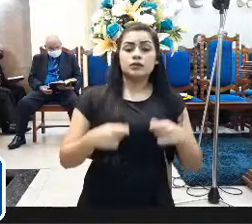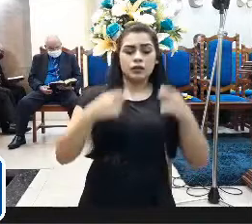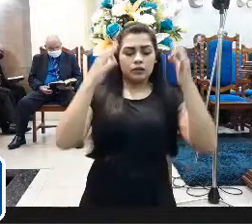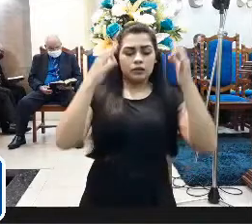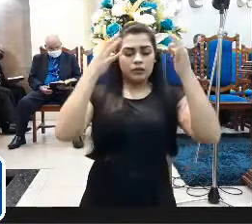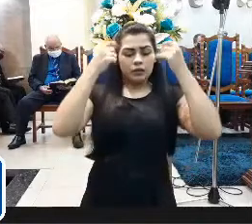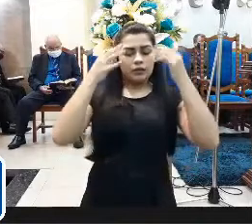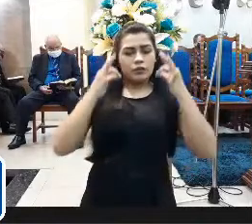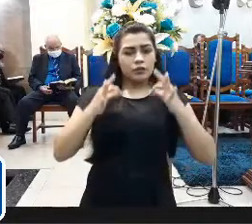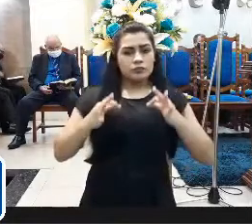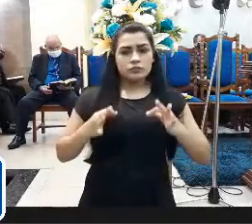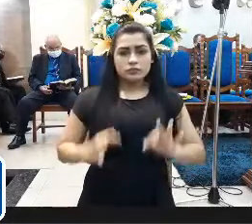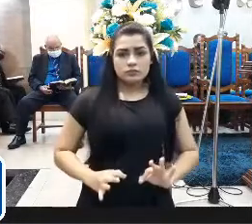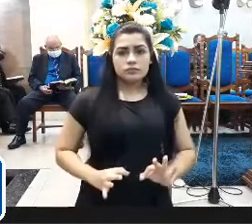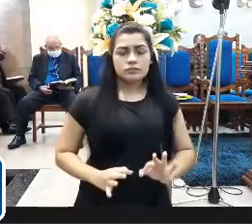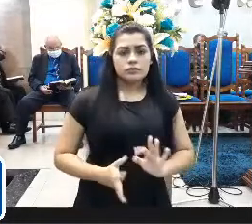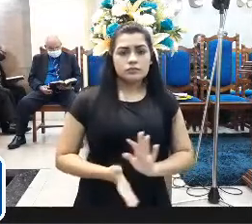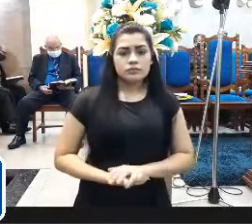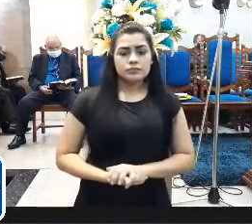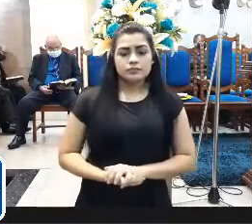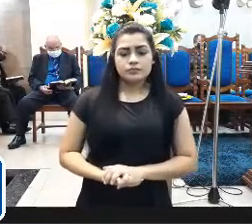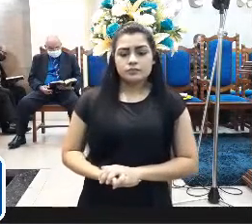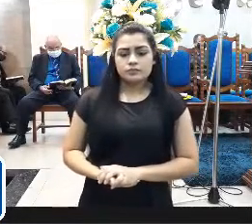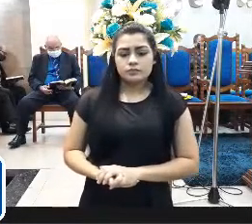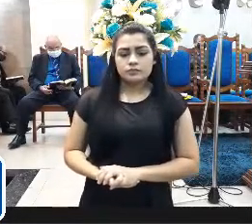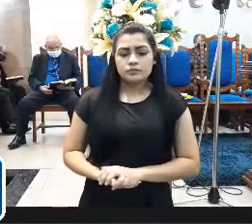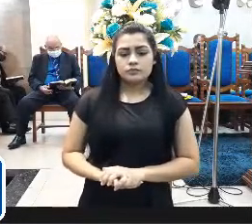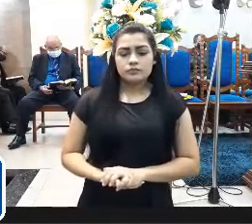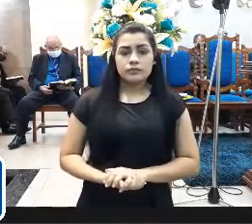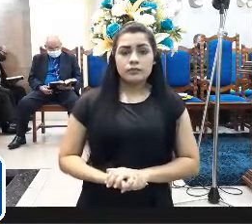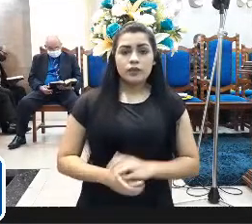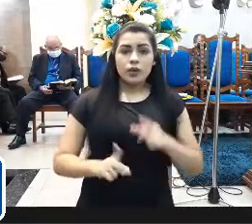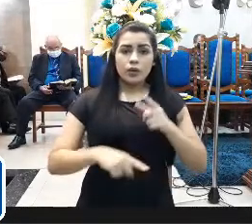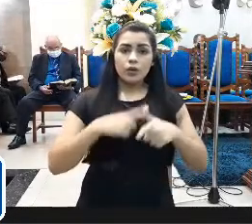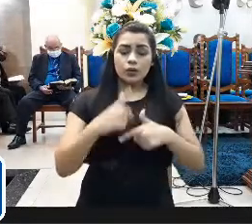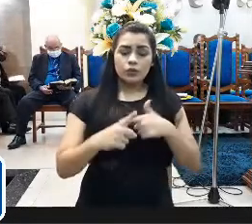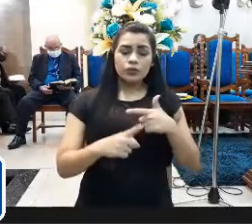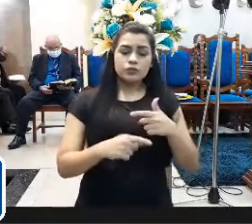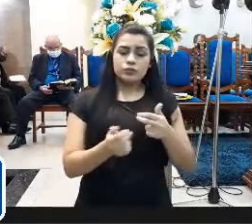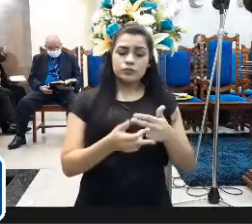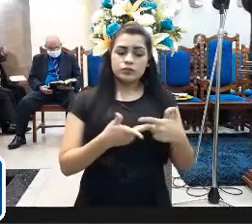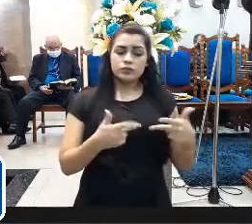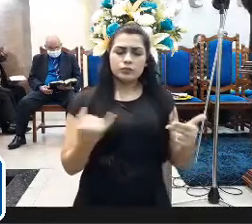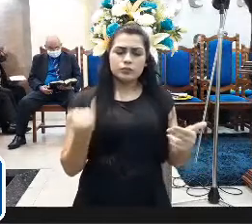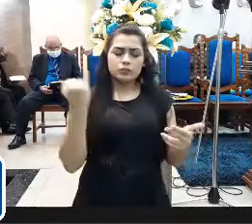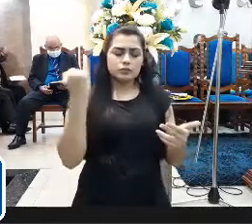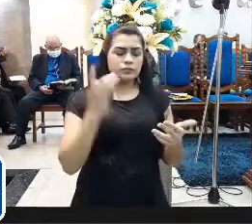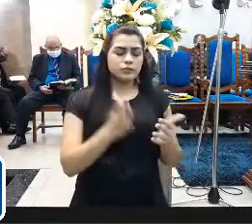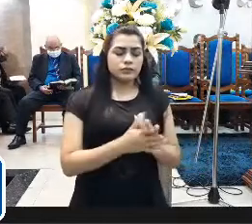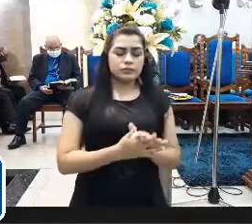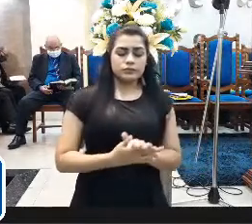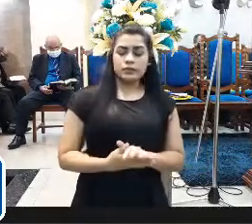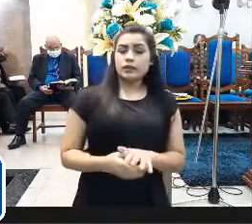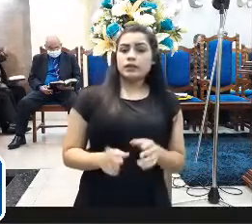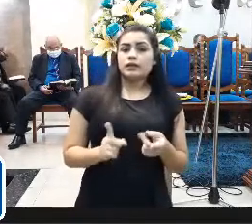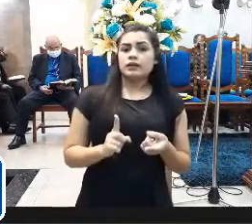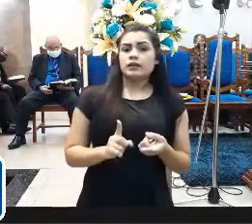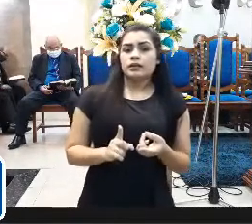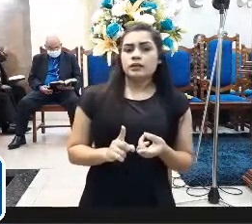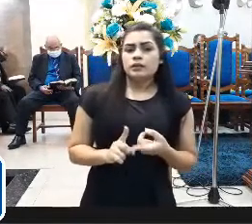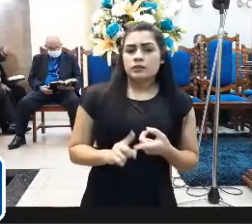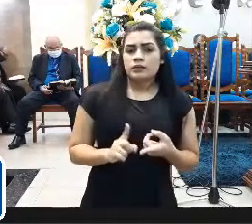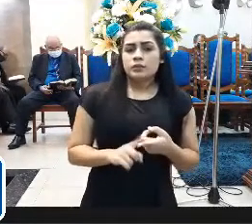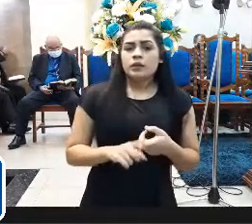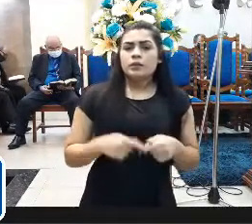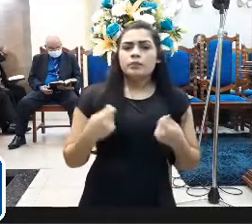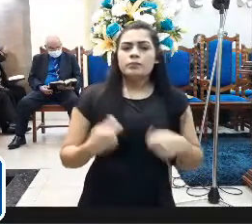glória a Deus, ser sóbrio. Mas ainda diz outra coisa interessante aqui, diz que deve esperar na graça.